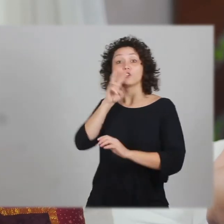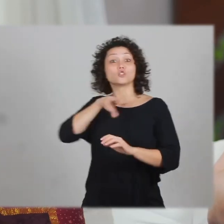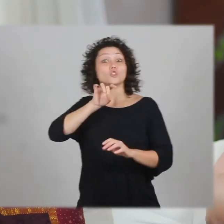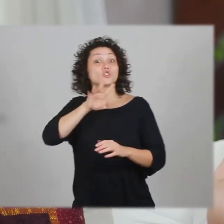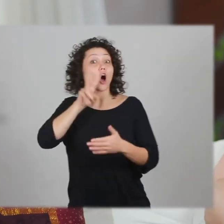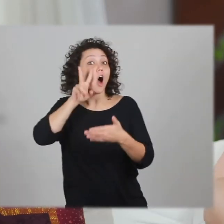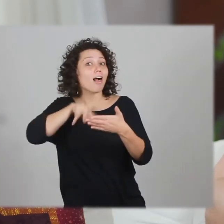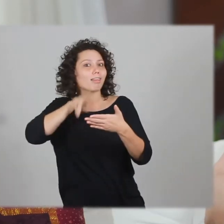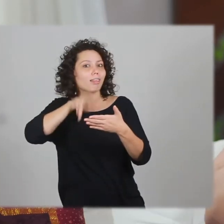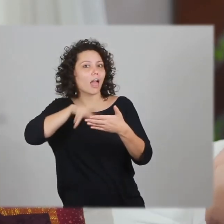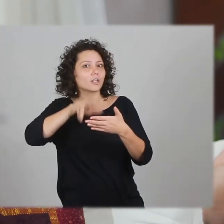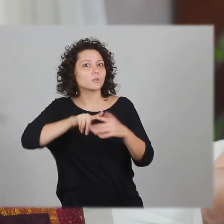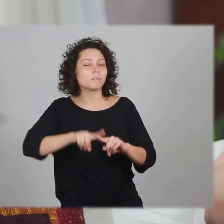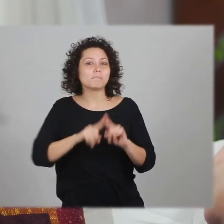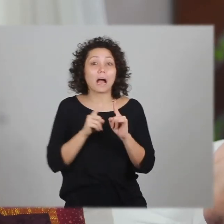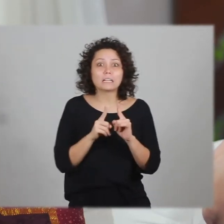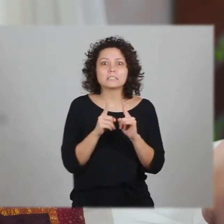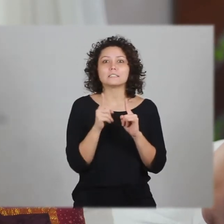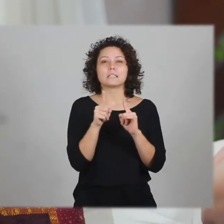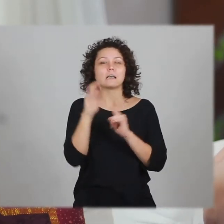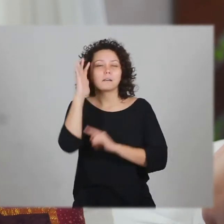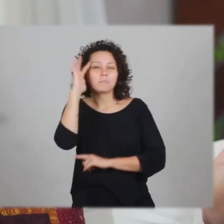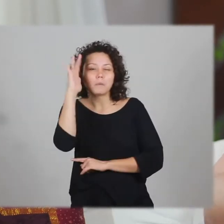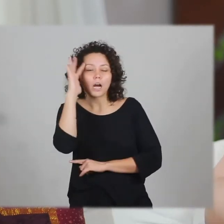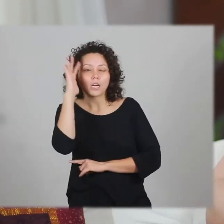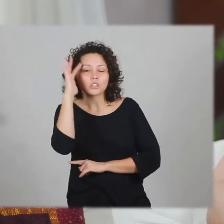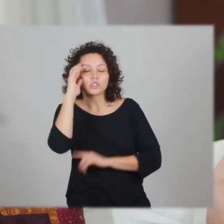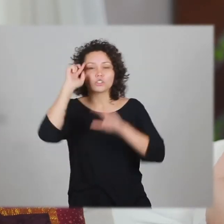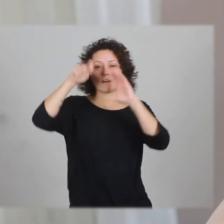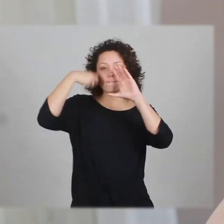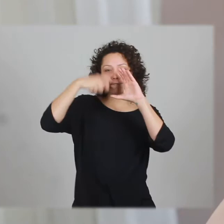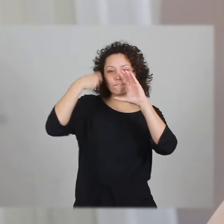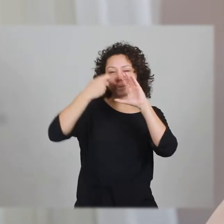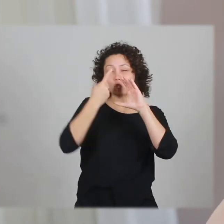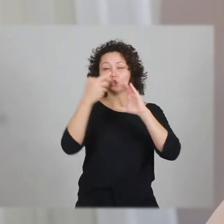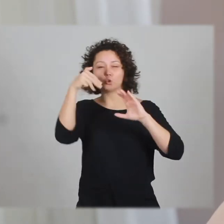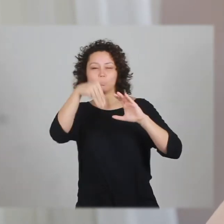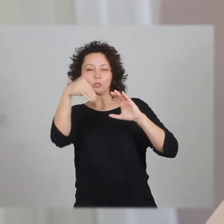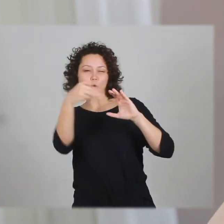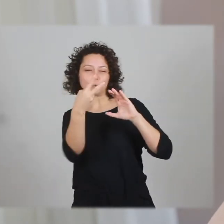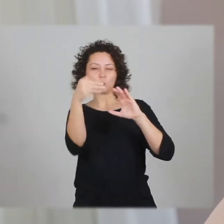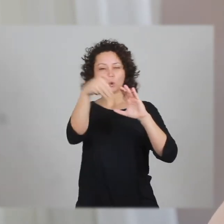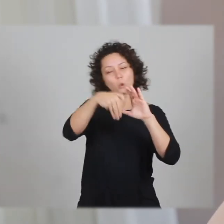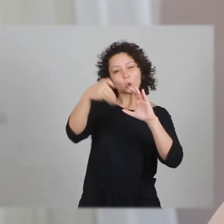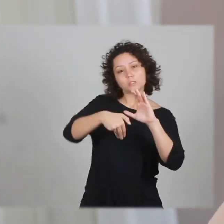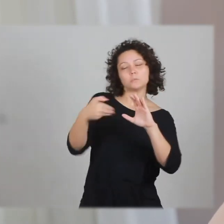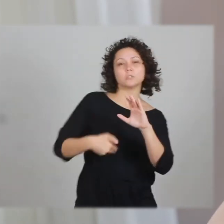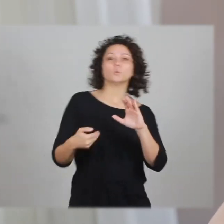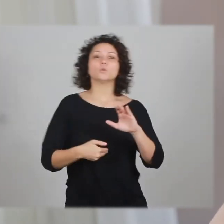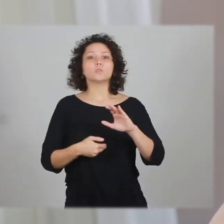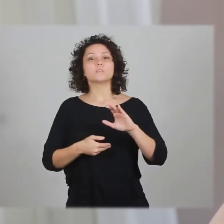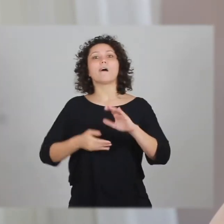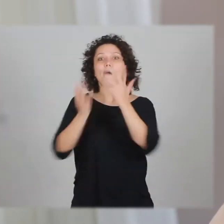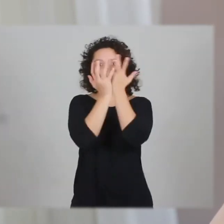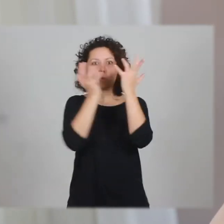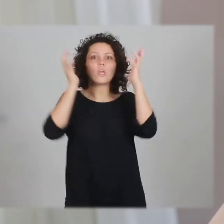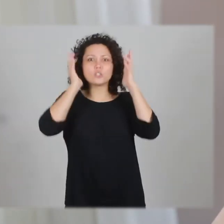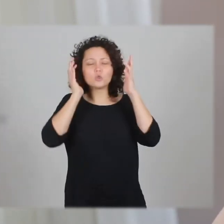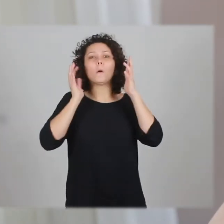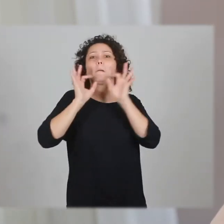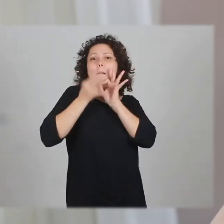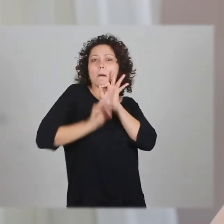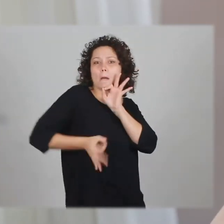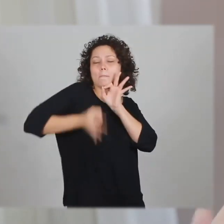ele falando, e todo um vídeo de 1 minuto, 2 minutos, e quando a gente está falando de sensibilização. É impossível não